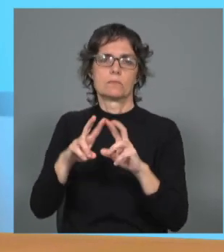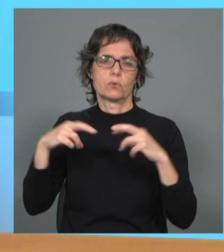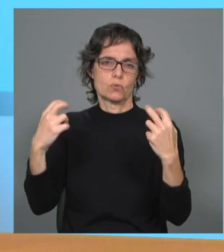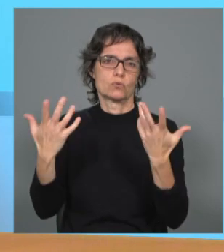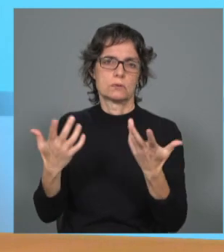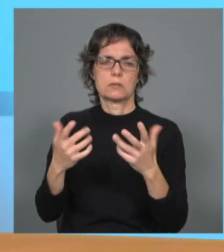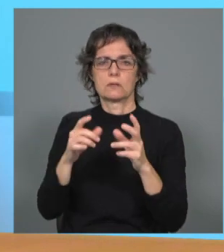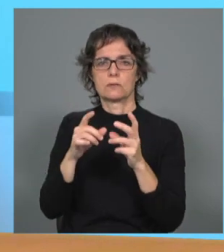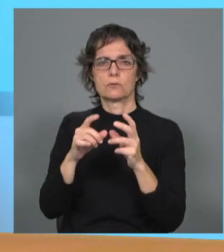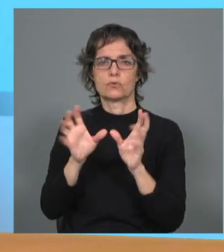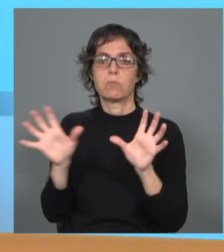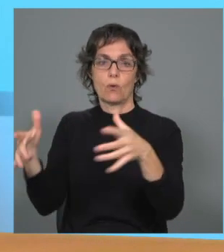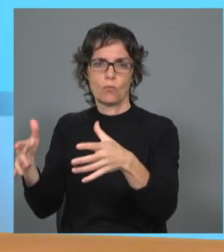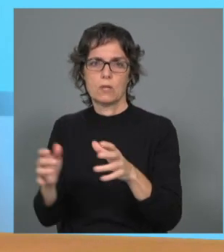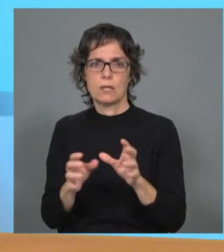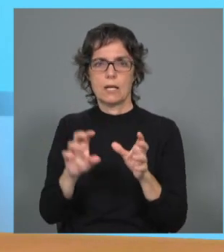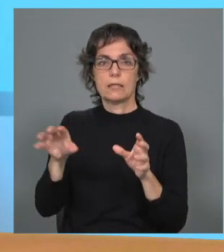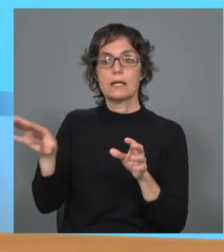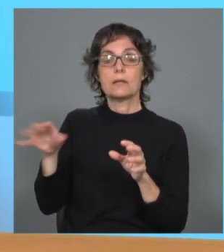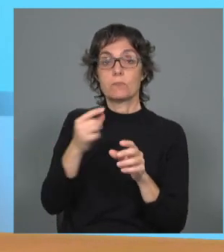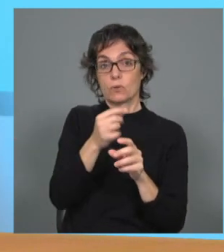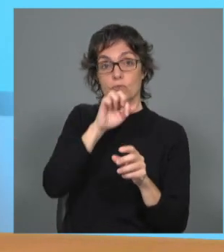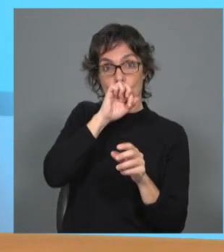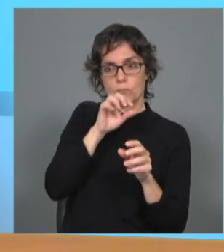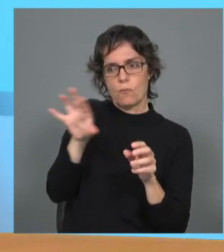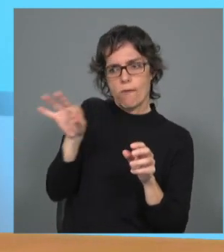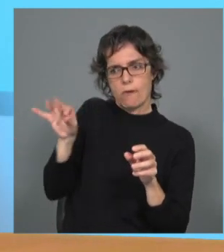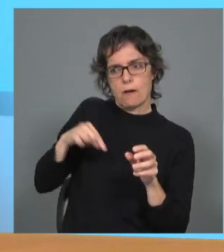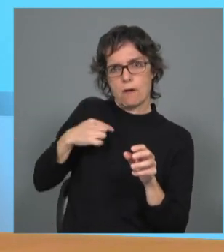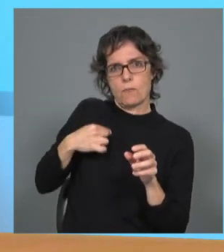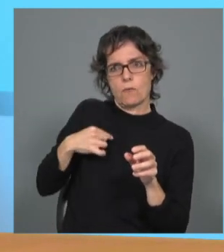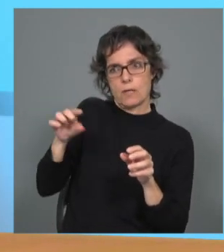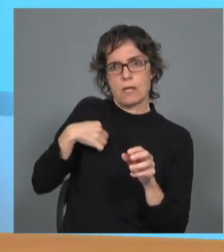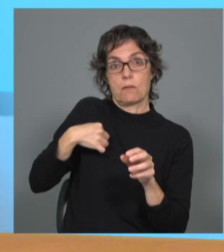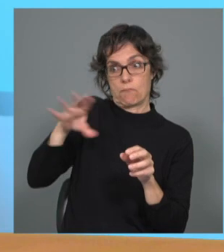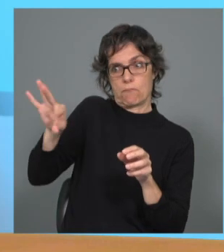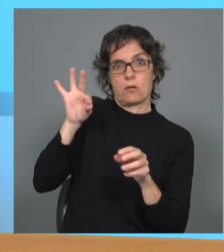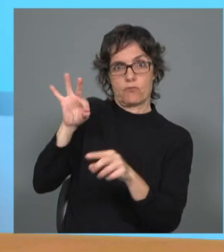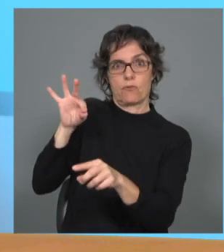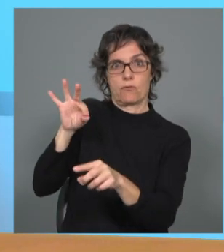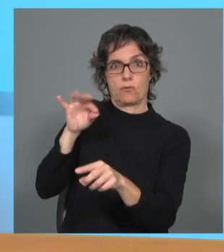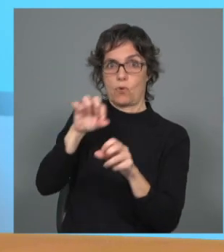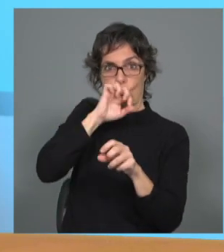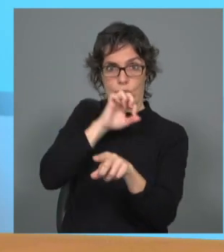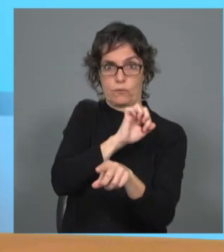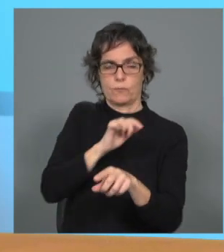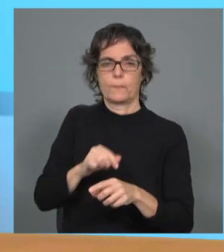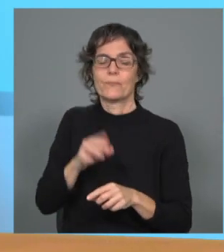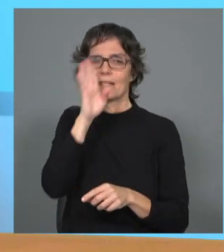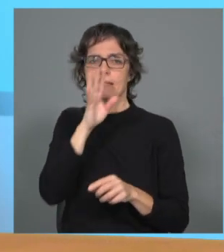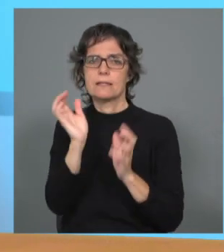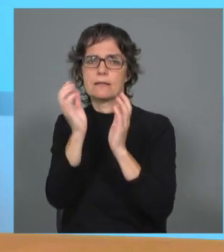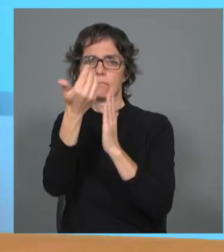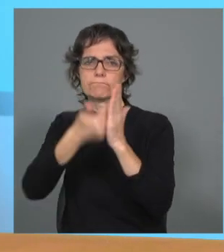pela comunidade, mas depois têm os conselheiros que são nomeados pelo bispo. E se consultar páginas institucionais de